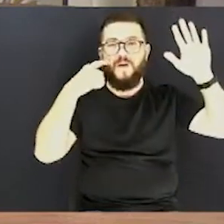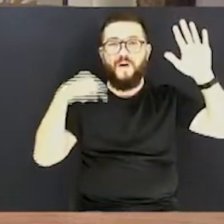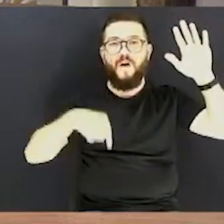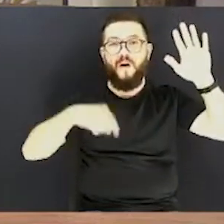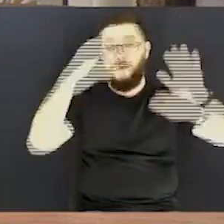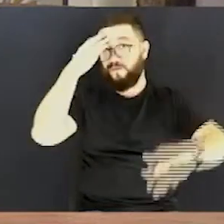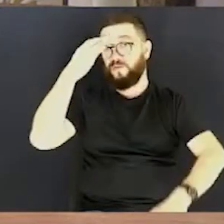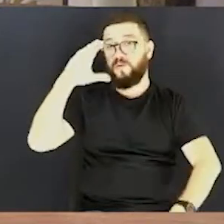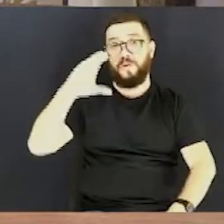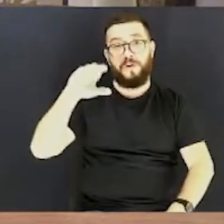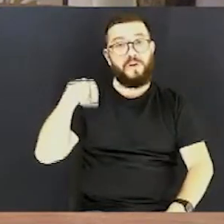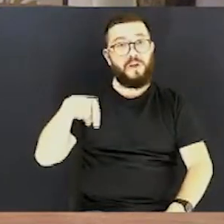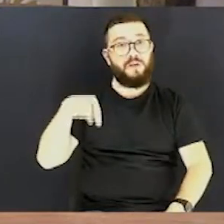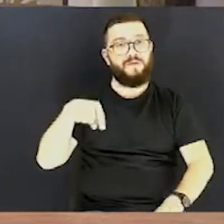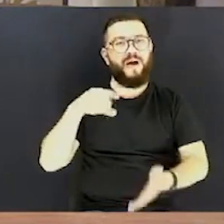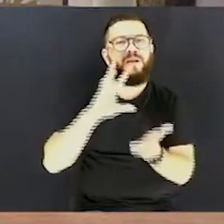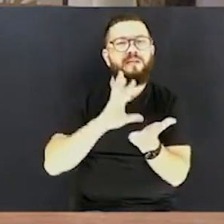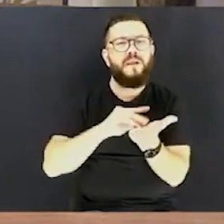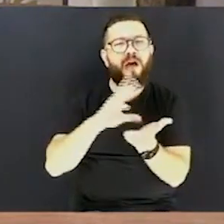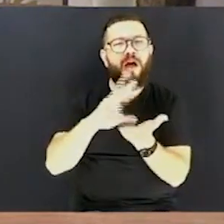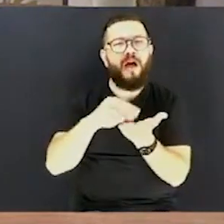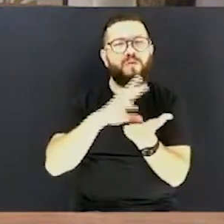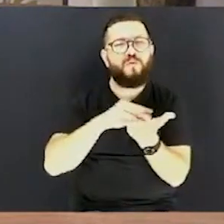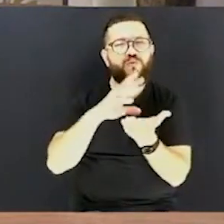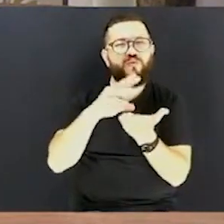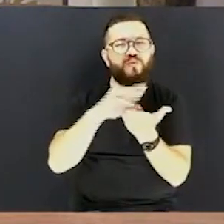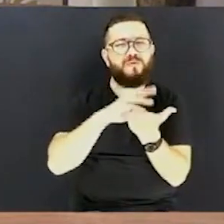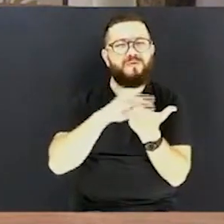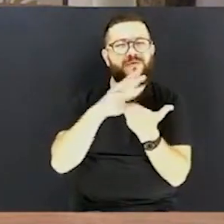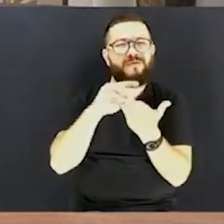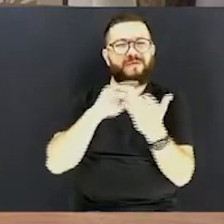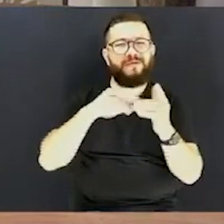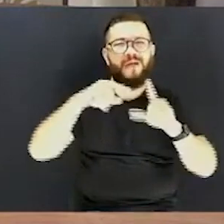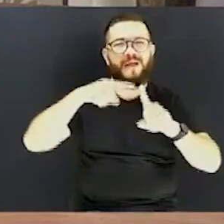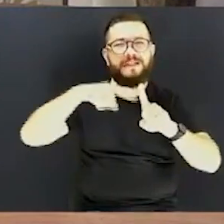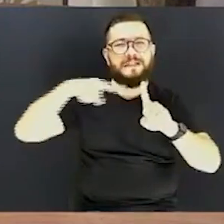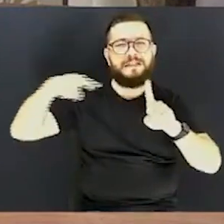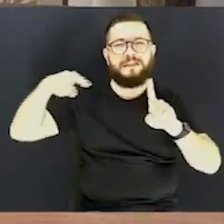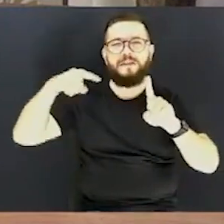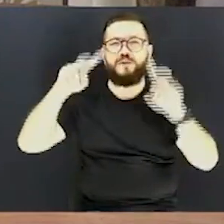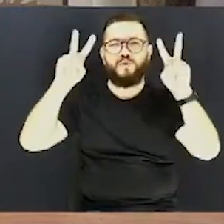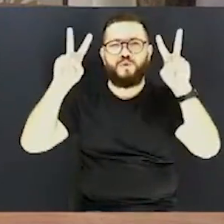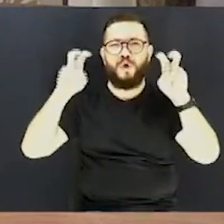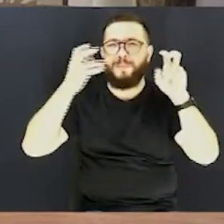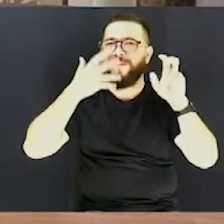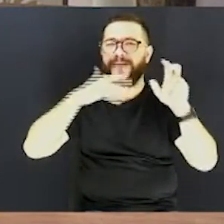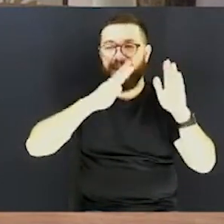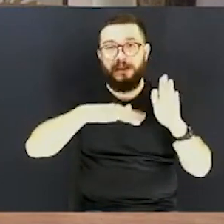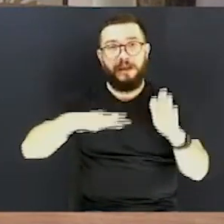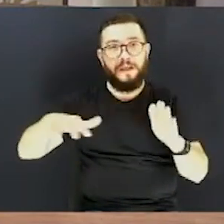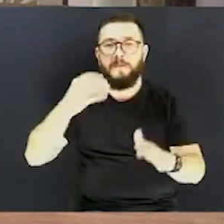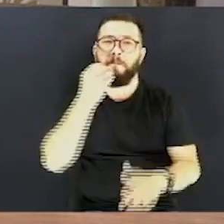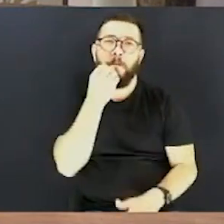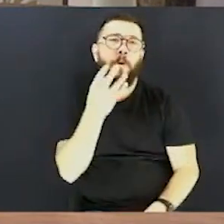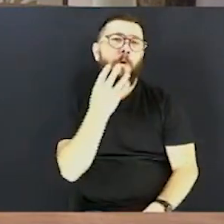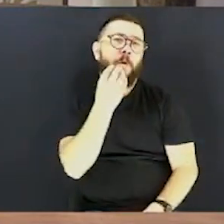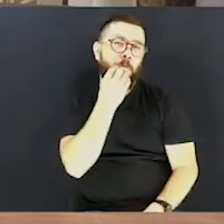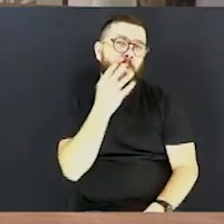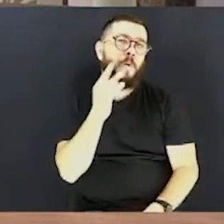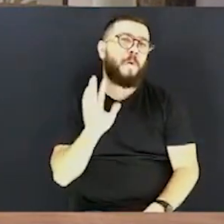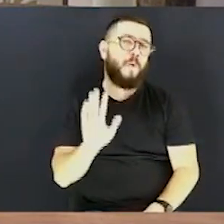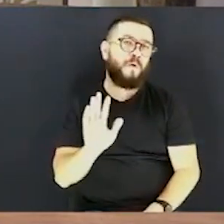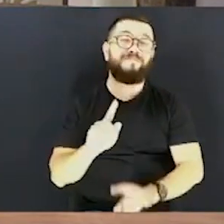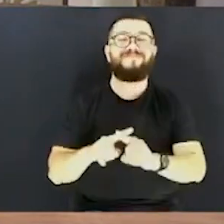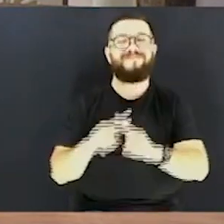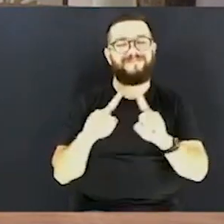relativamente bons, né, no que toca aí a questão da primeira infância. Mas, mesmo assim, a gente tem muito a avançar ainda, né? É